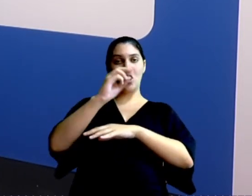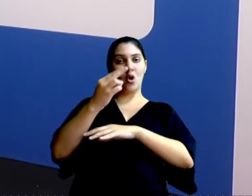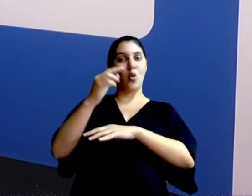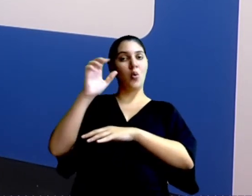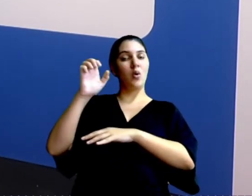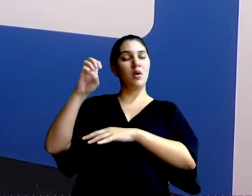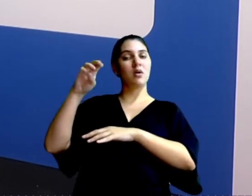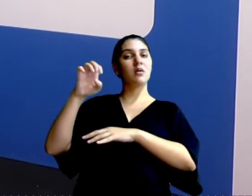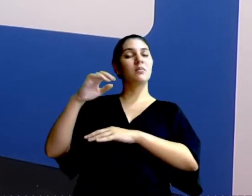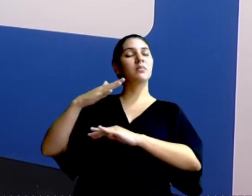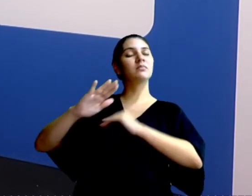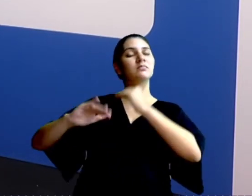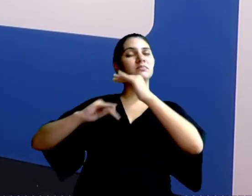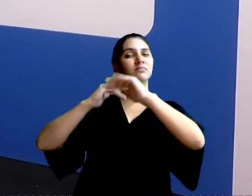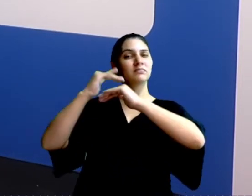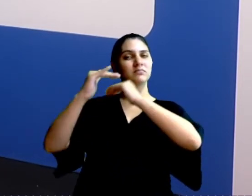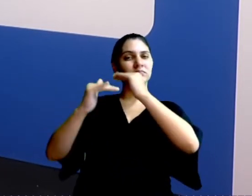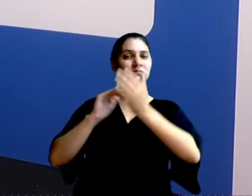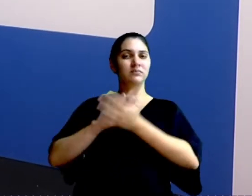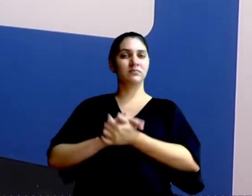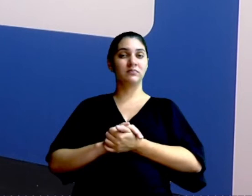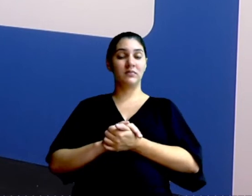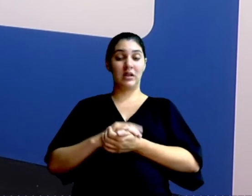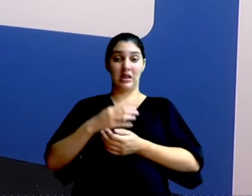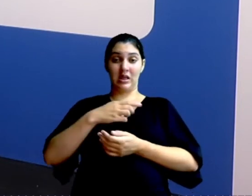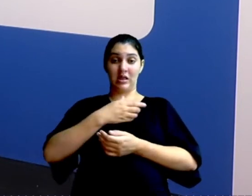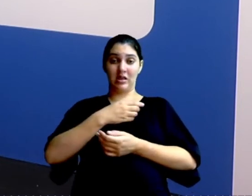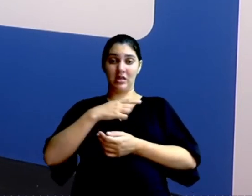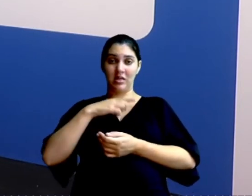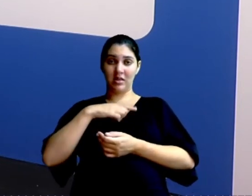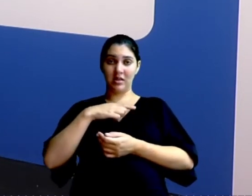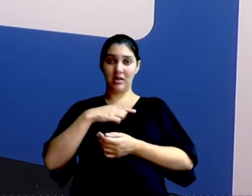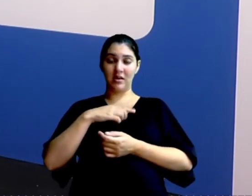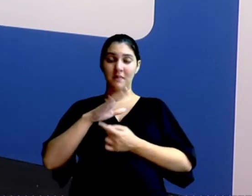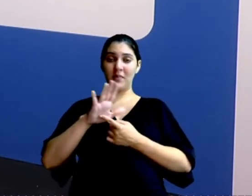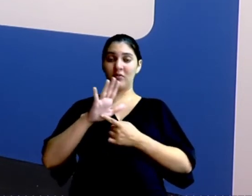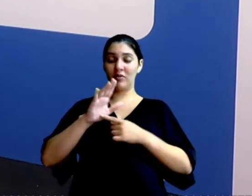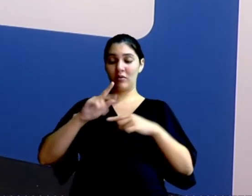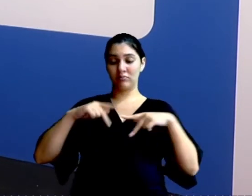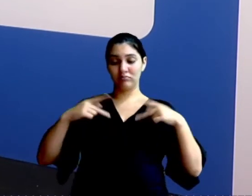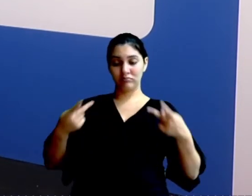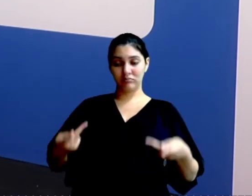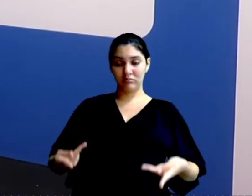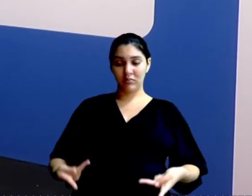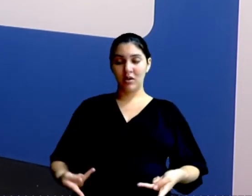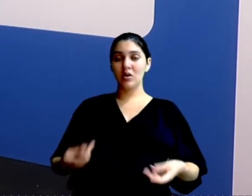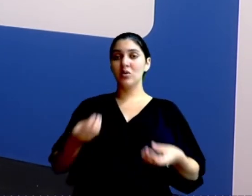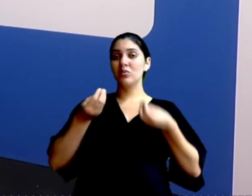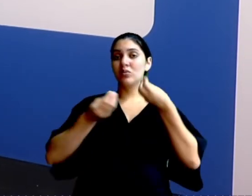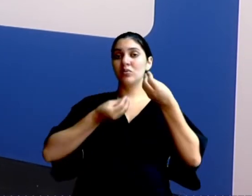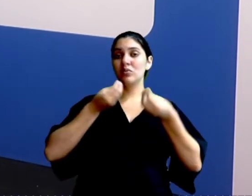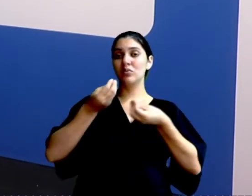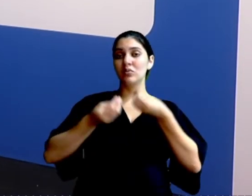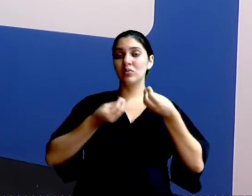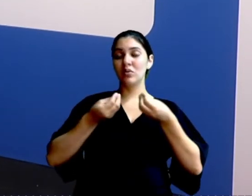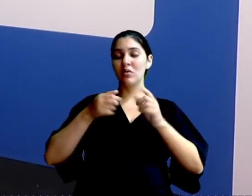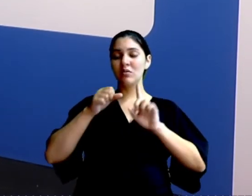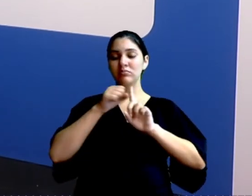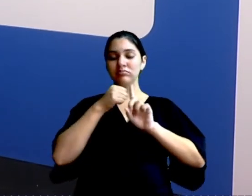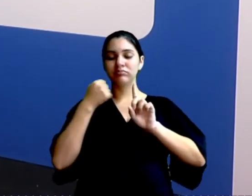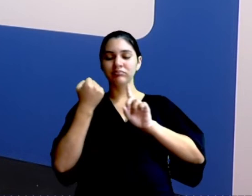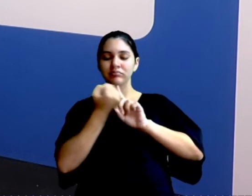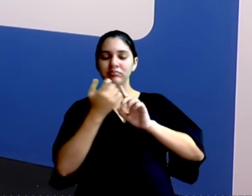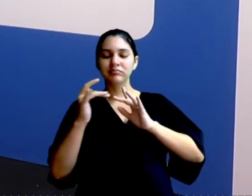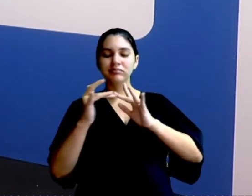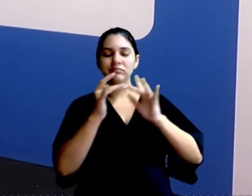um processo que está para a humanidade, assim como a